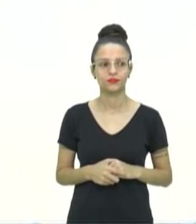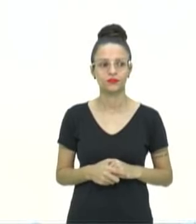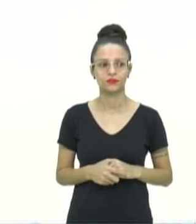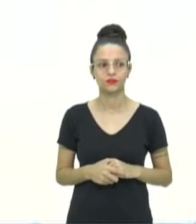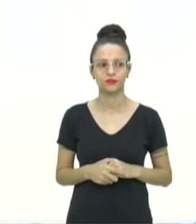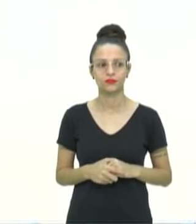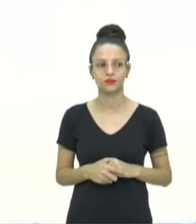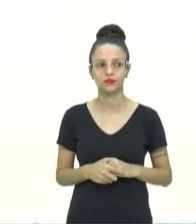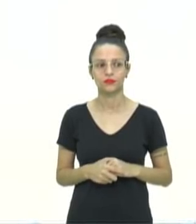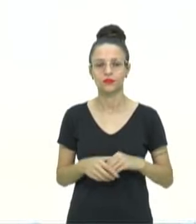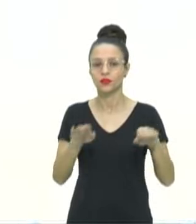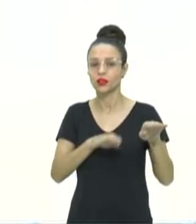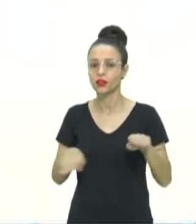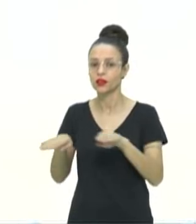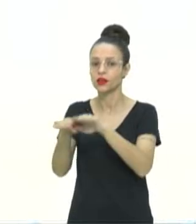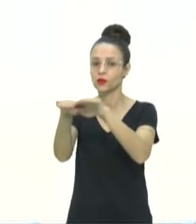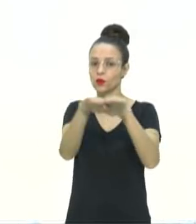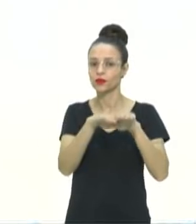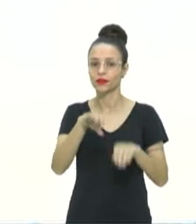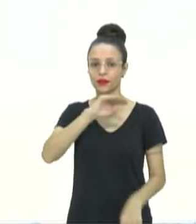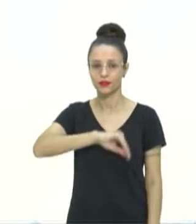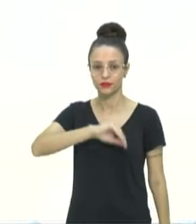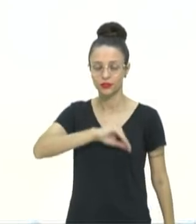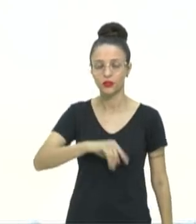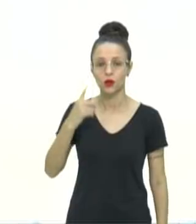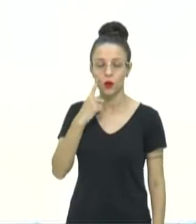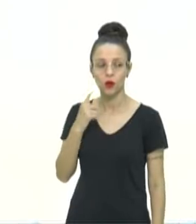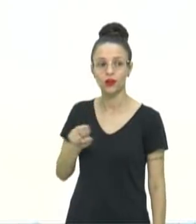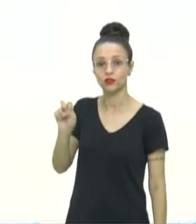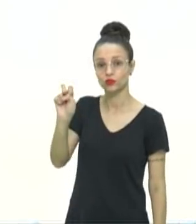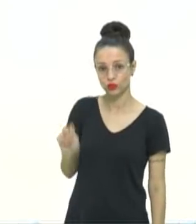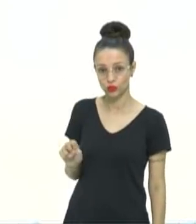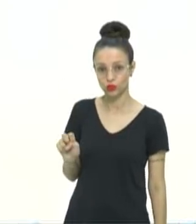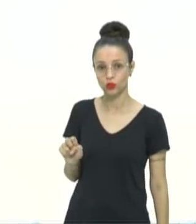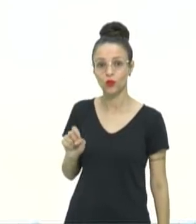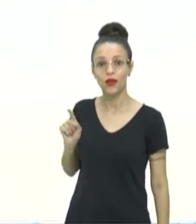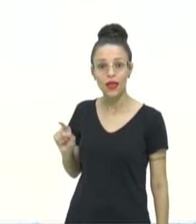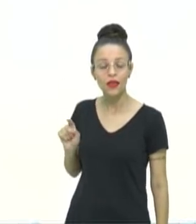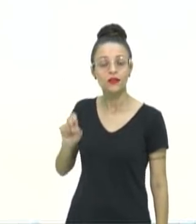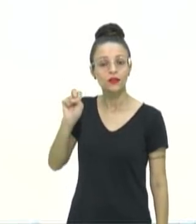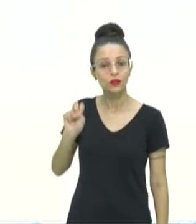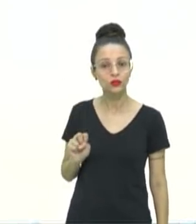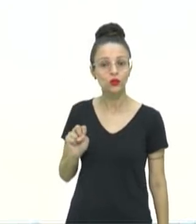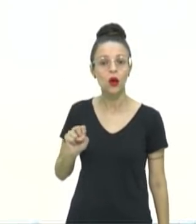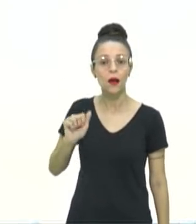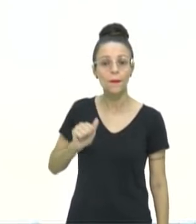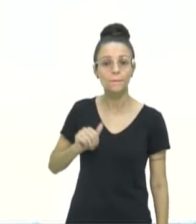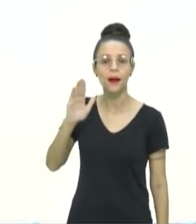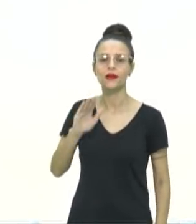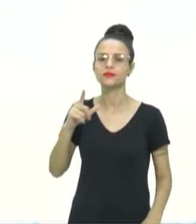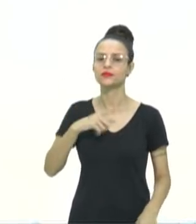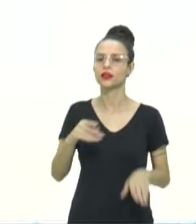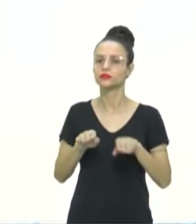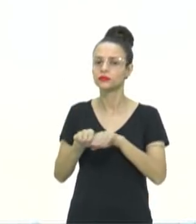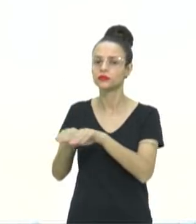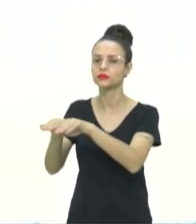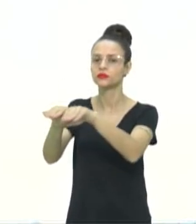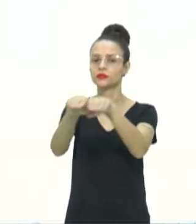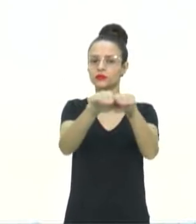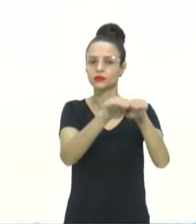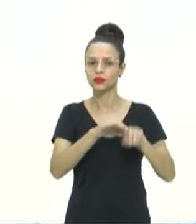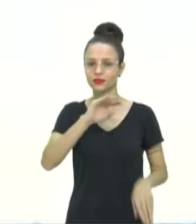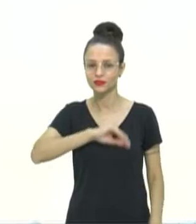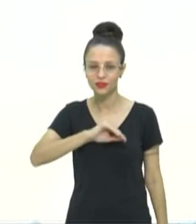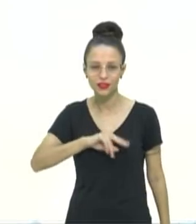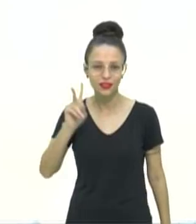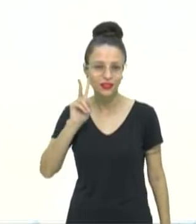Igualdade de renda, olha que interessante. Na região sul é a que tem a maior igualdade de renda, né?